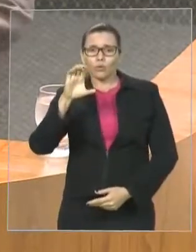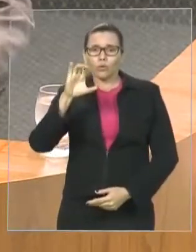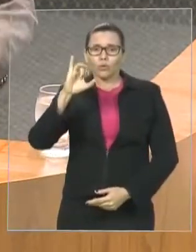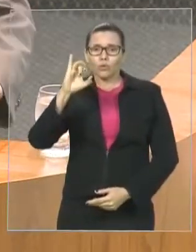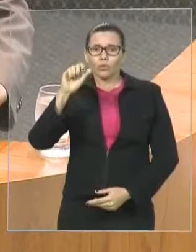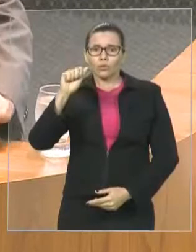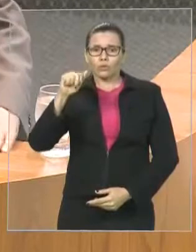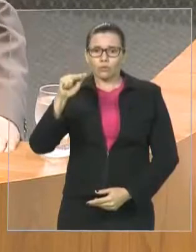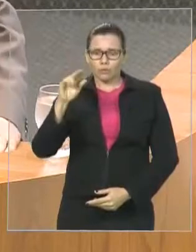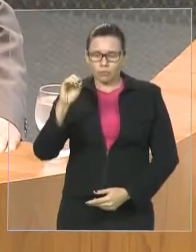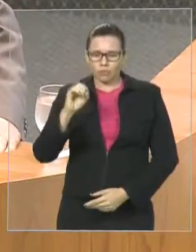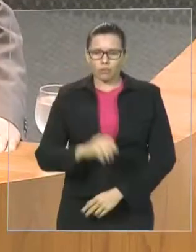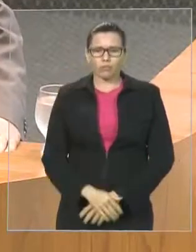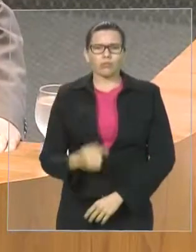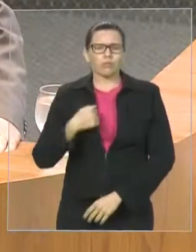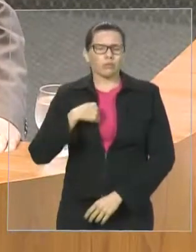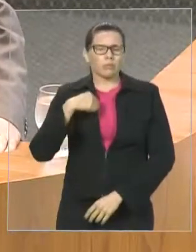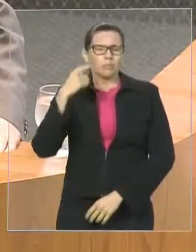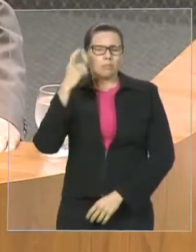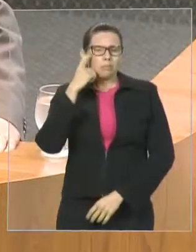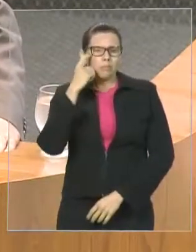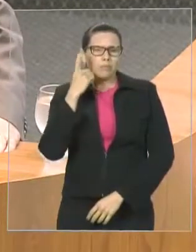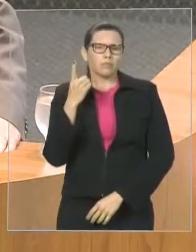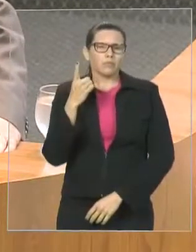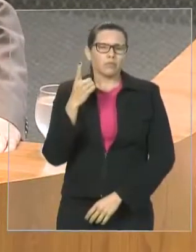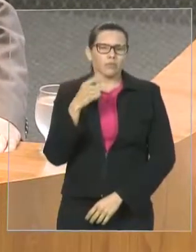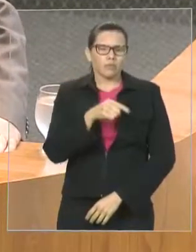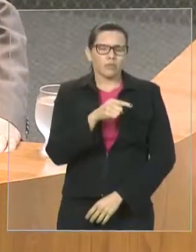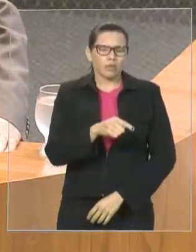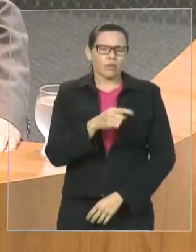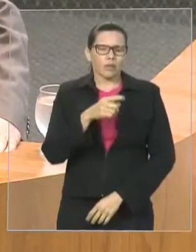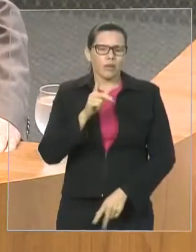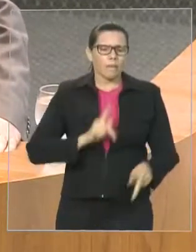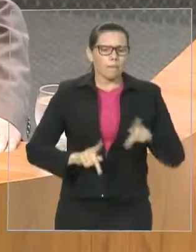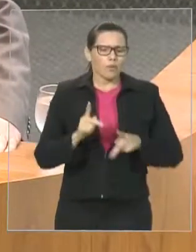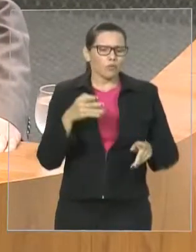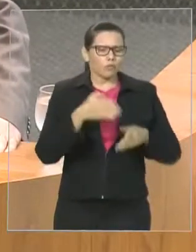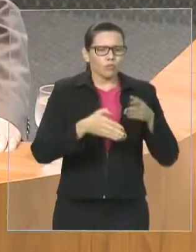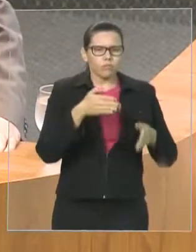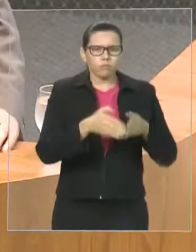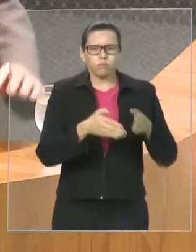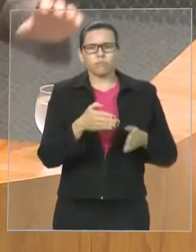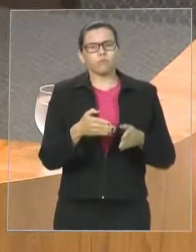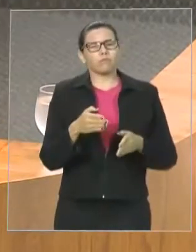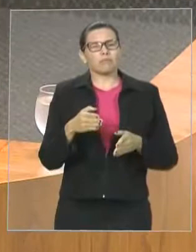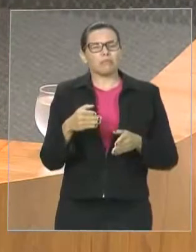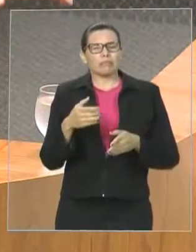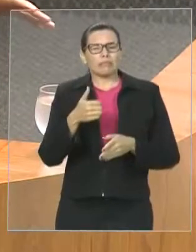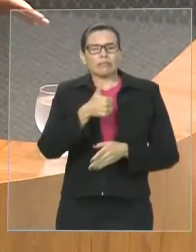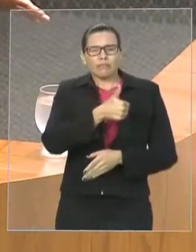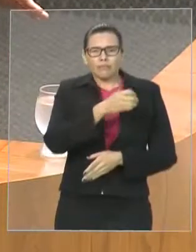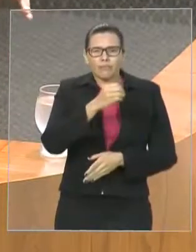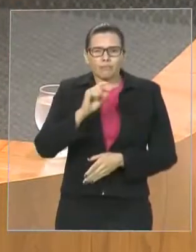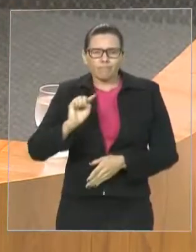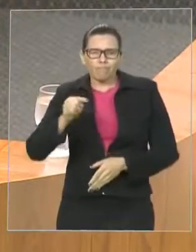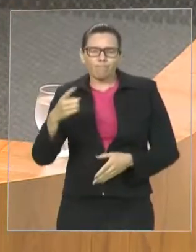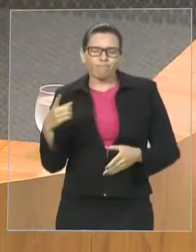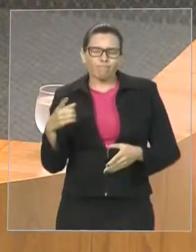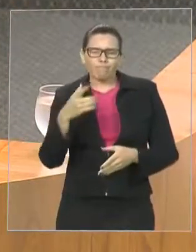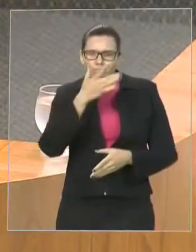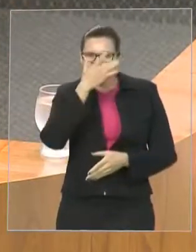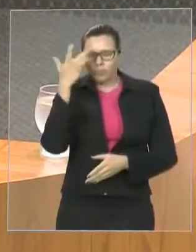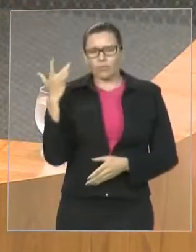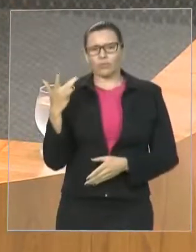de 100 mil pessoas nas três noites de festival, com artistas locais e